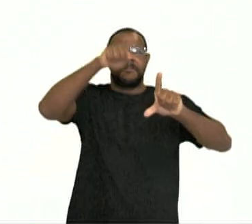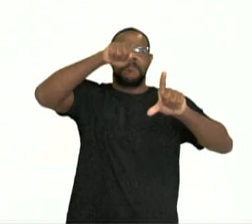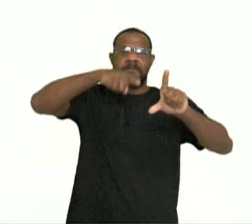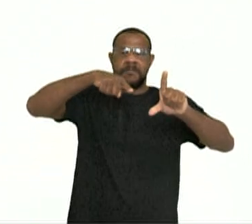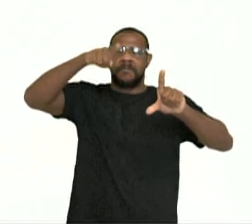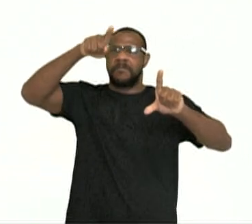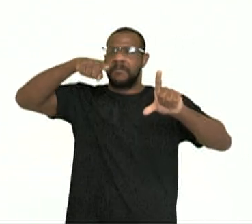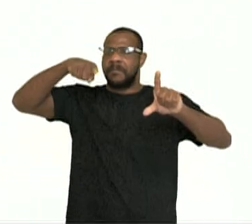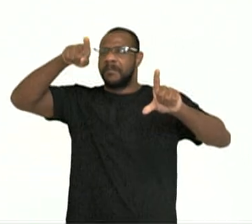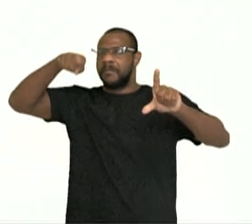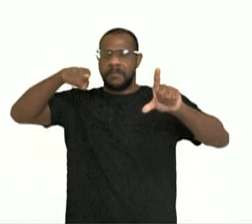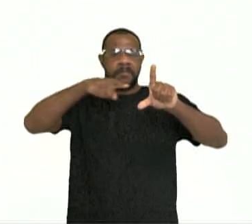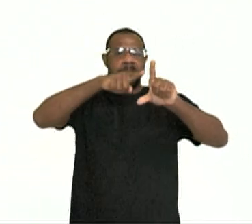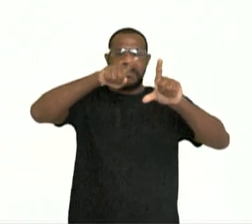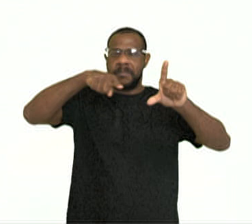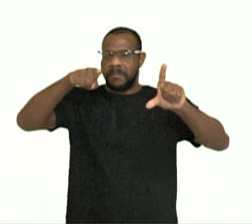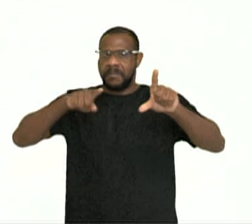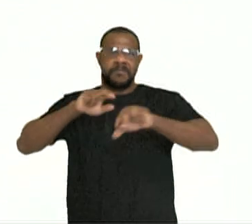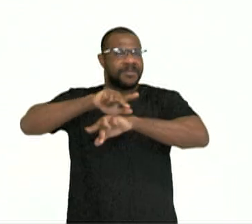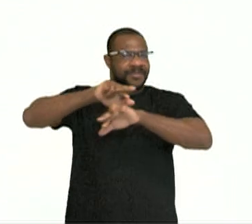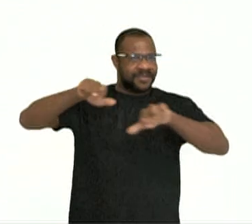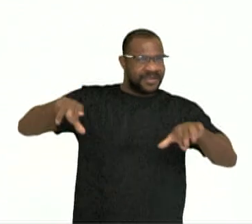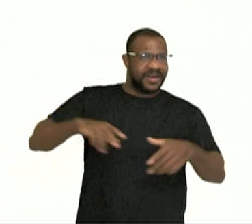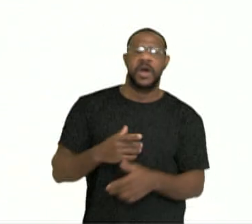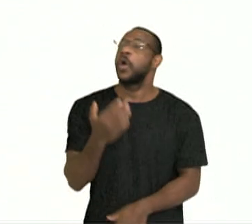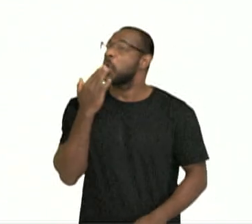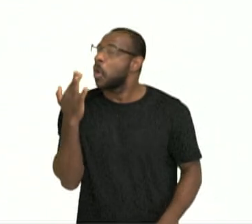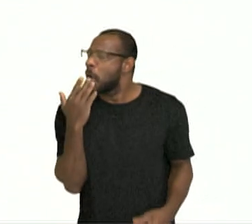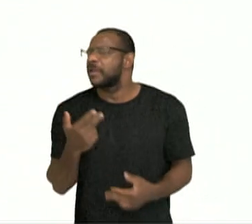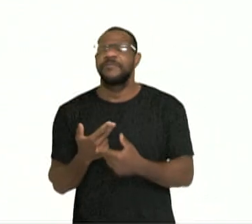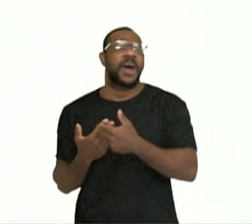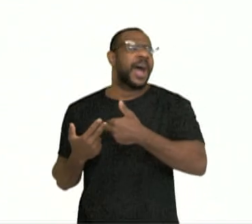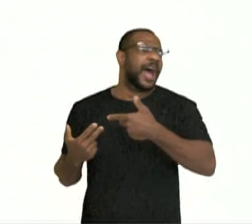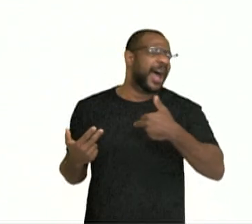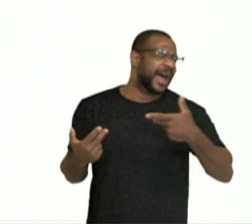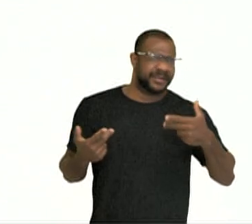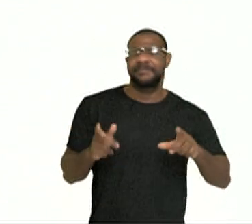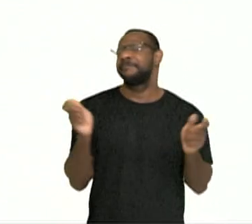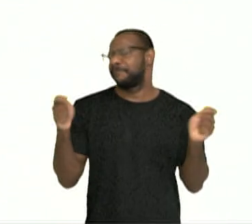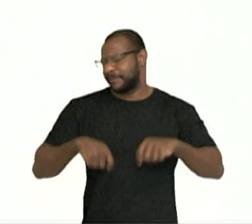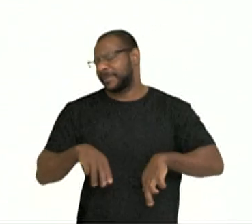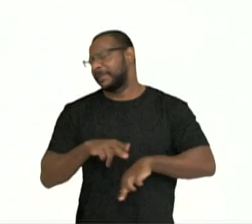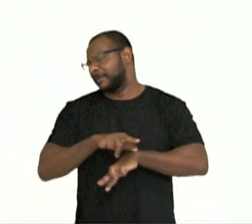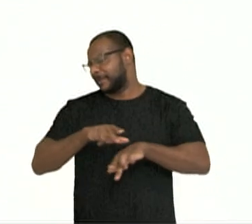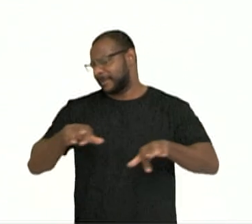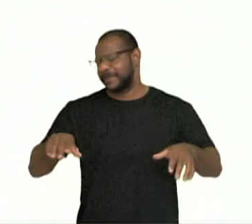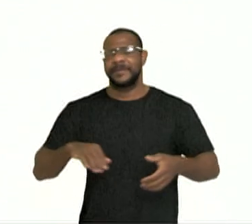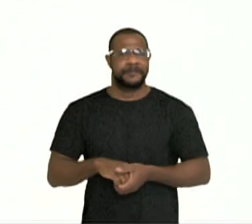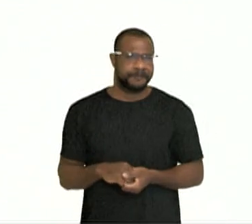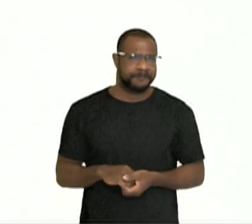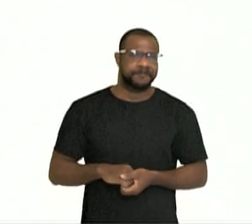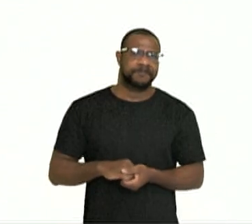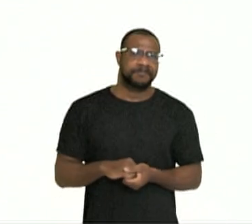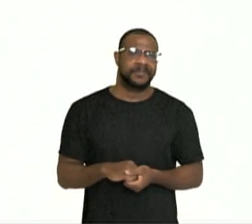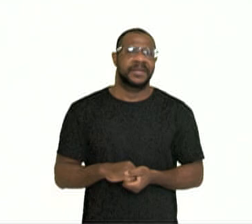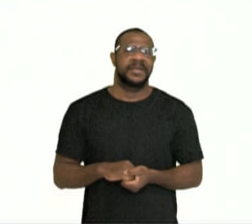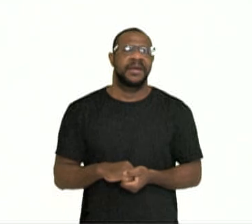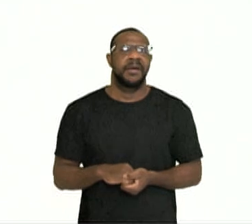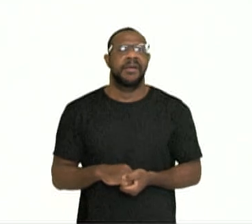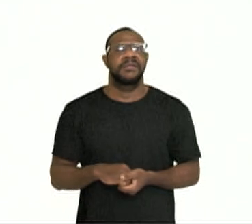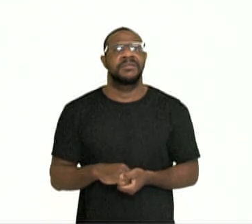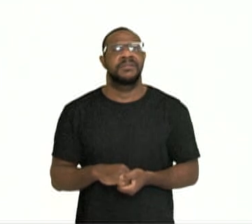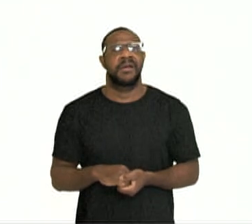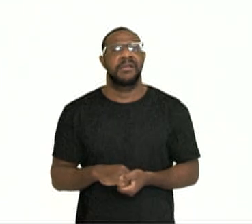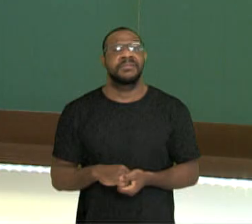certa evolução. Cores variadas. Podemos ter tonalidades variadas também, né, da mesma cor dentro de um gráfico e assim por